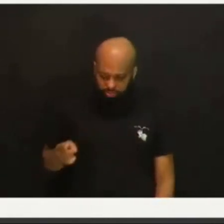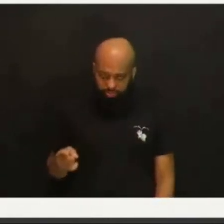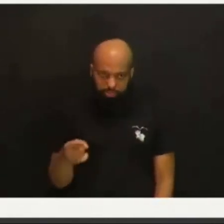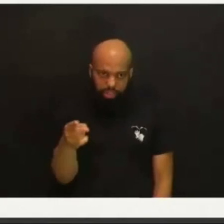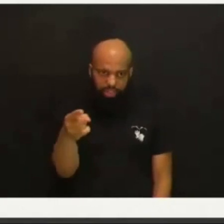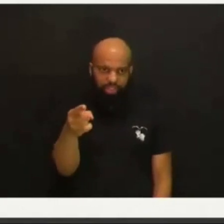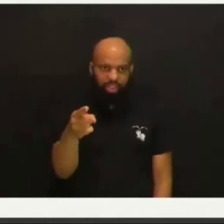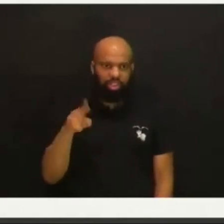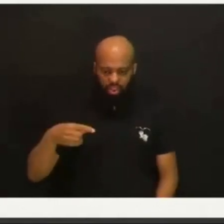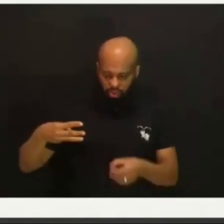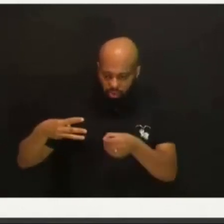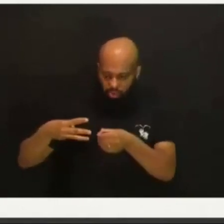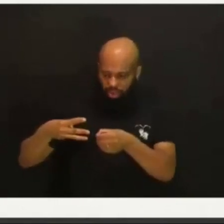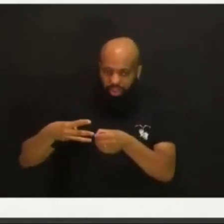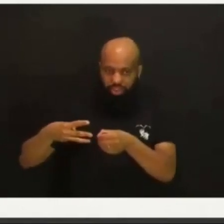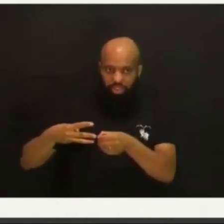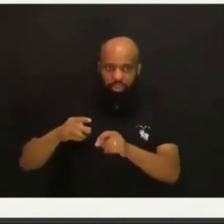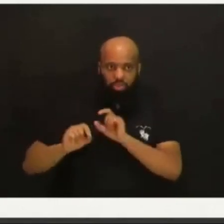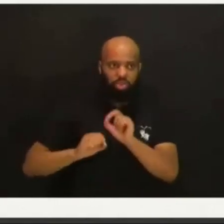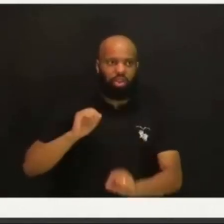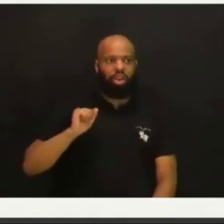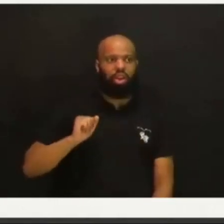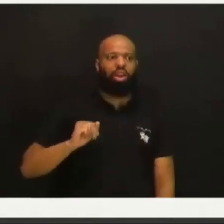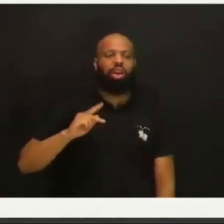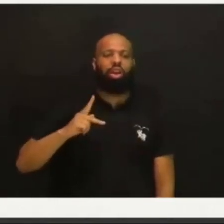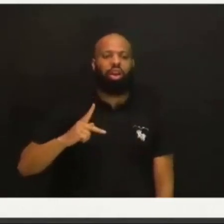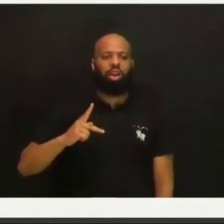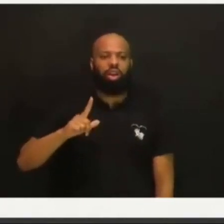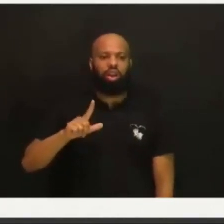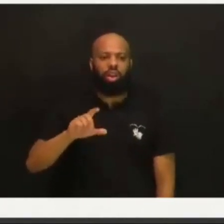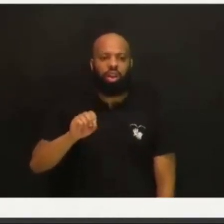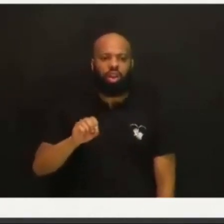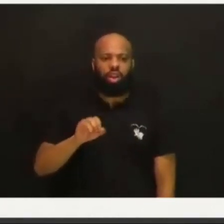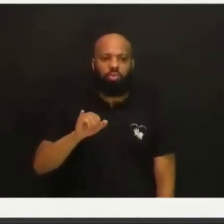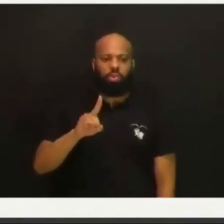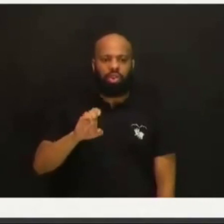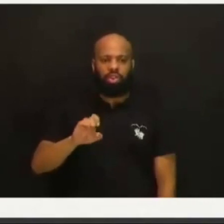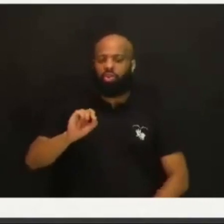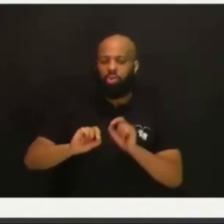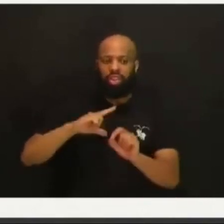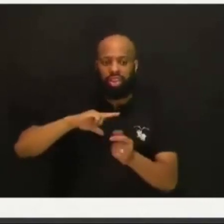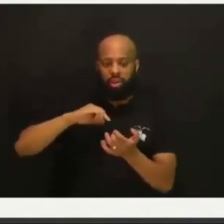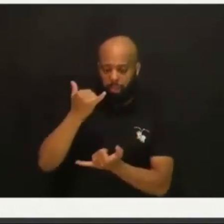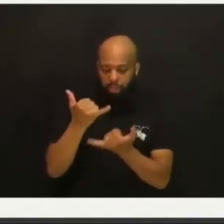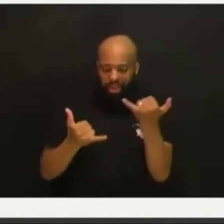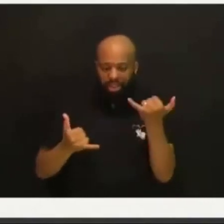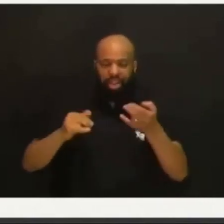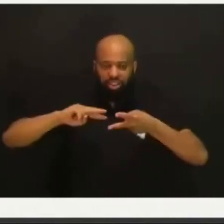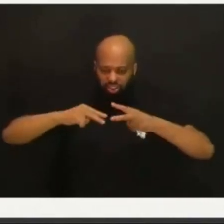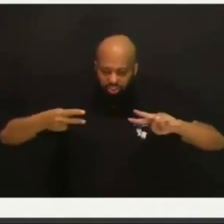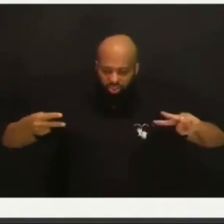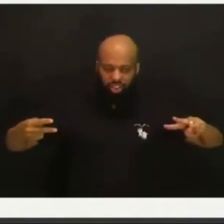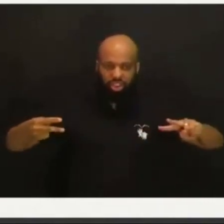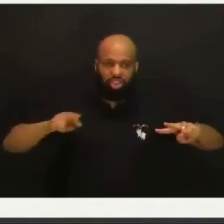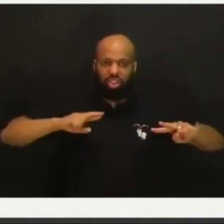é uma célula haploide. Haploide é o quê? É uma célula que tem a metade da genética. Tá? Então, não é um